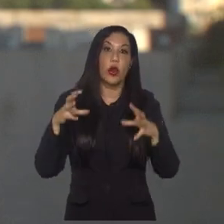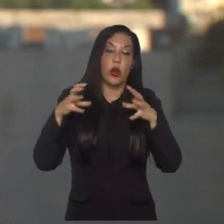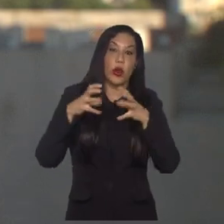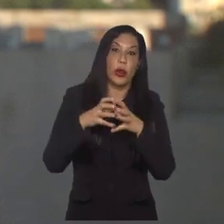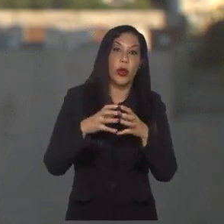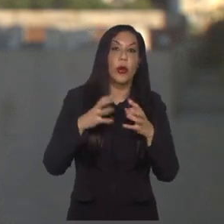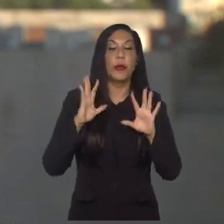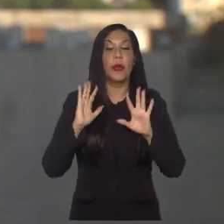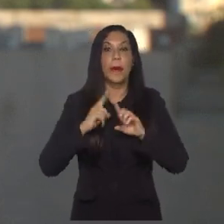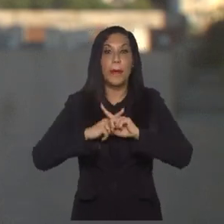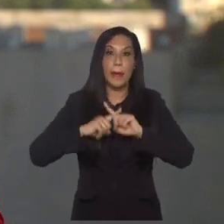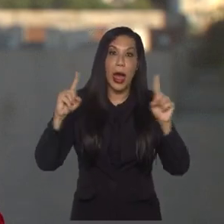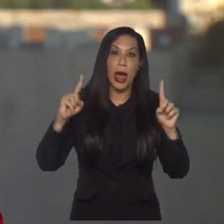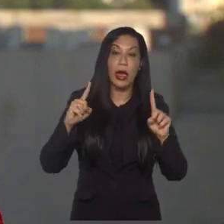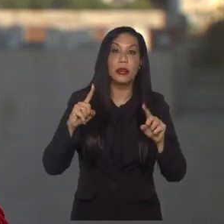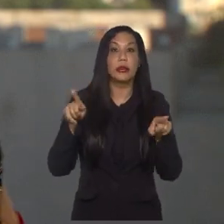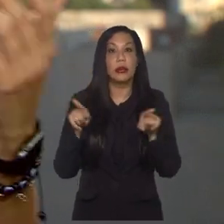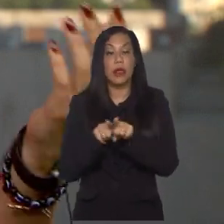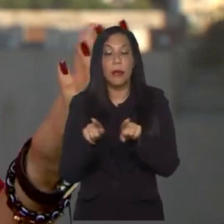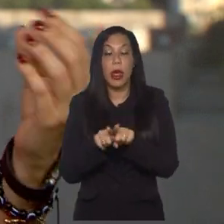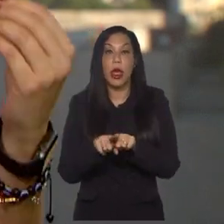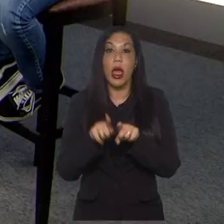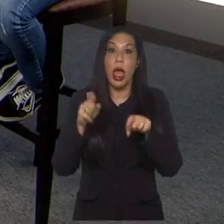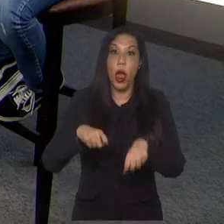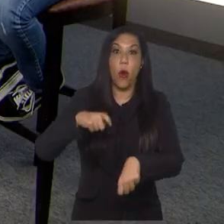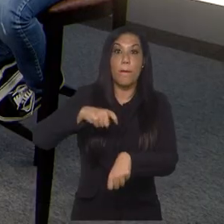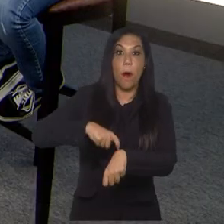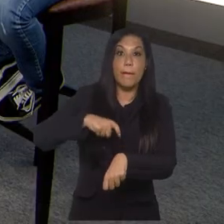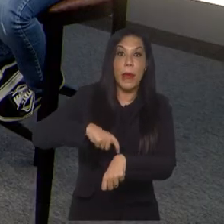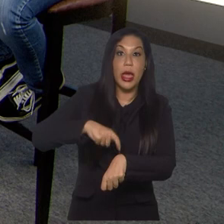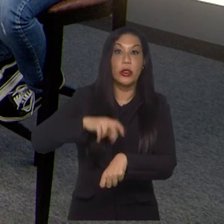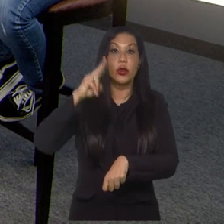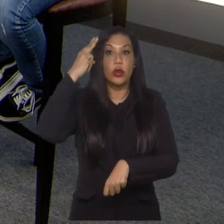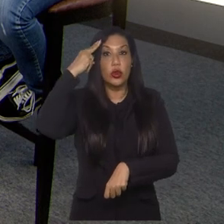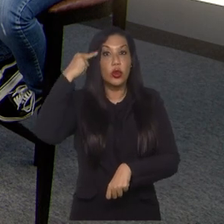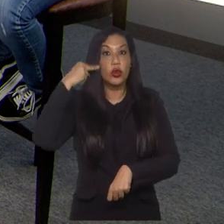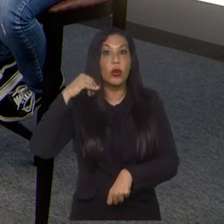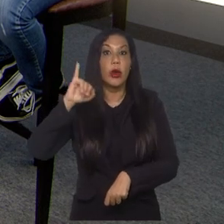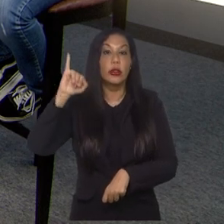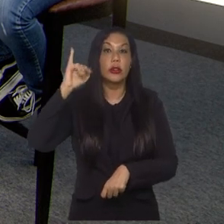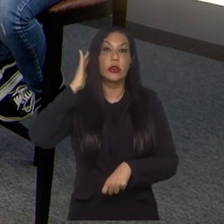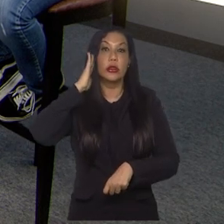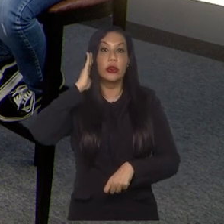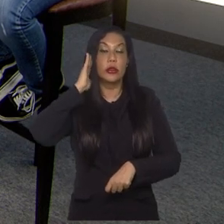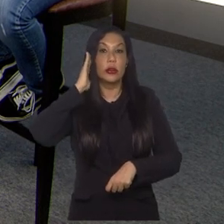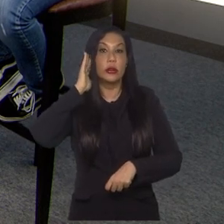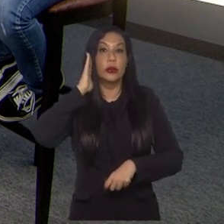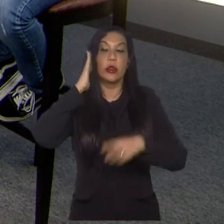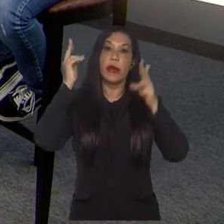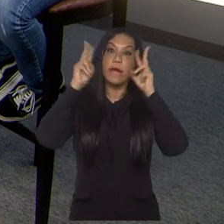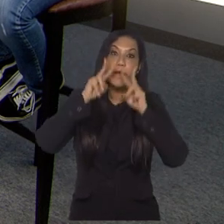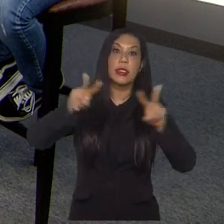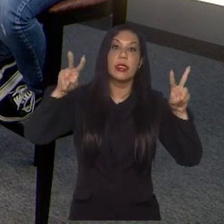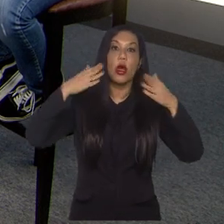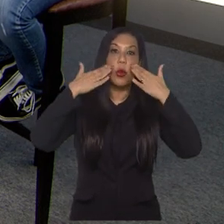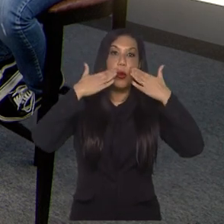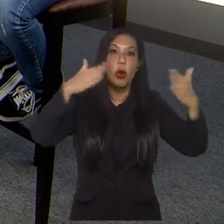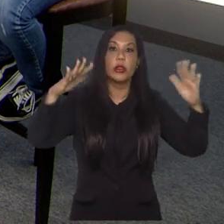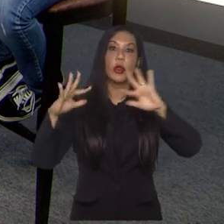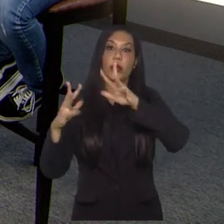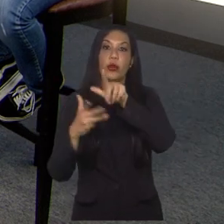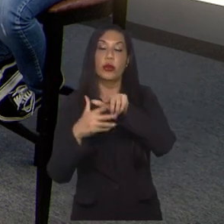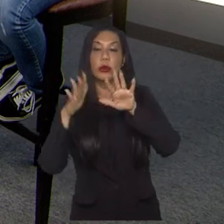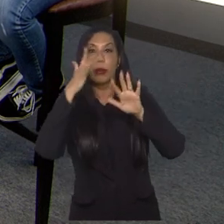complicado. Mas, ao mesmo tempo, é o momento do Haiti se projetar, de certa forma, pro mundo, porque vai estar